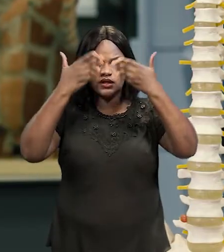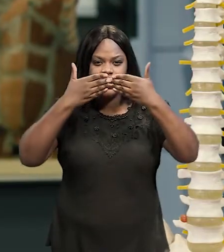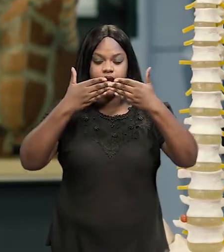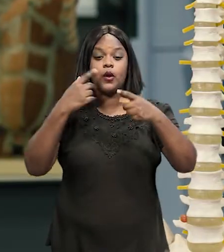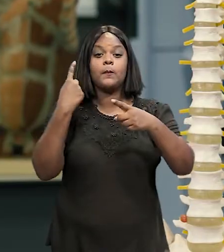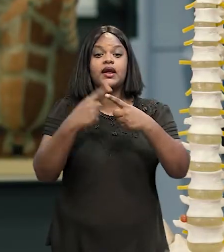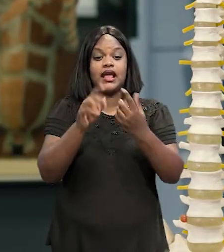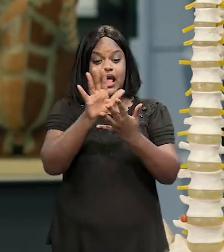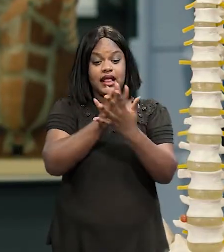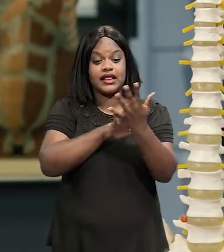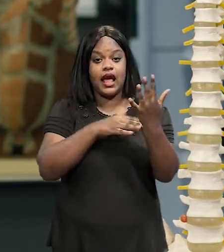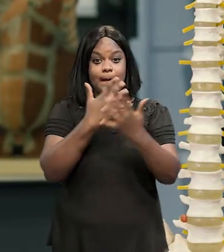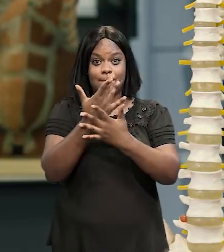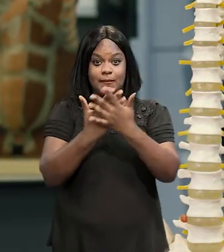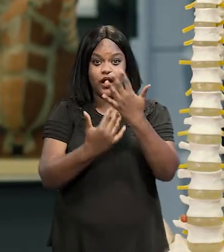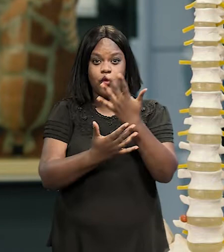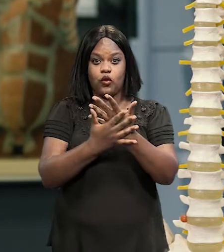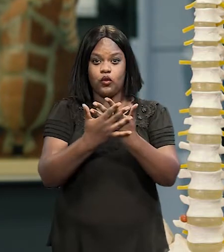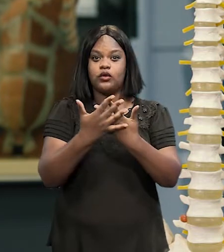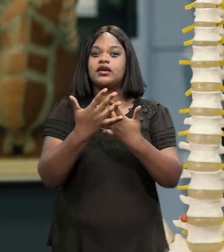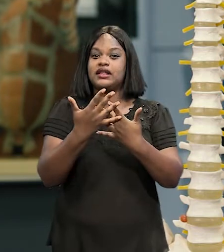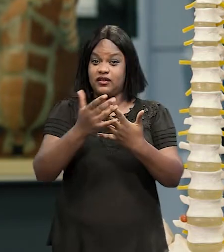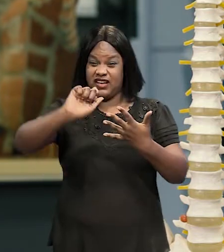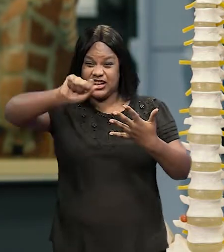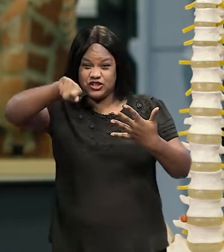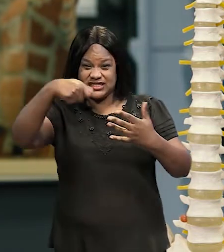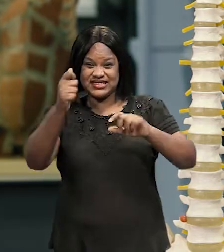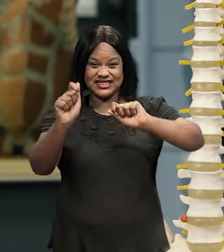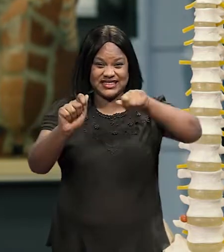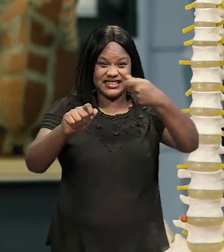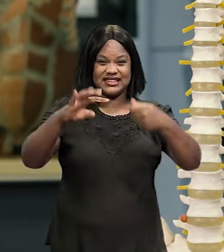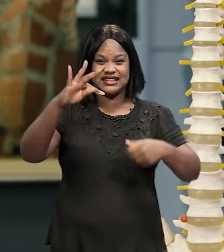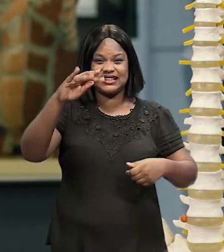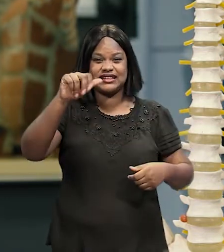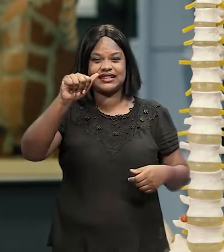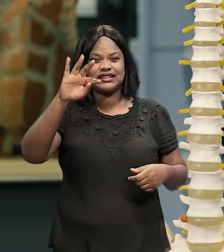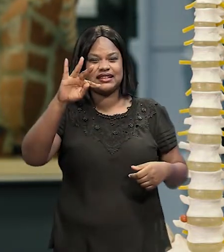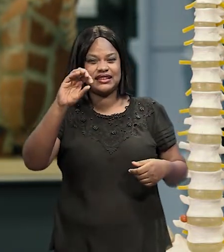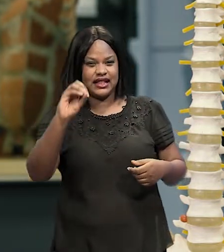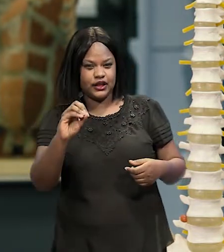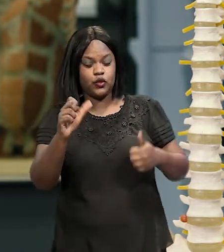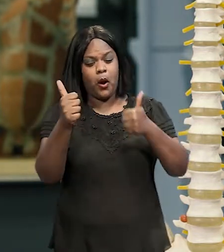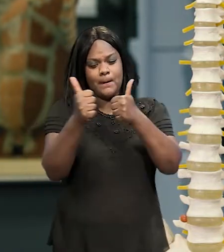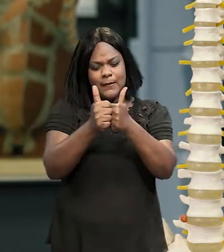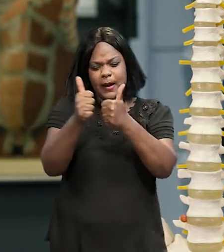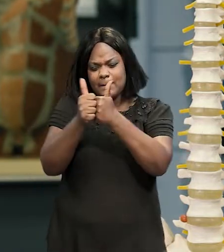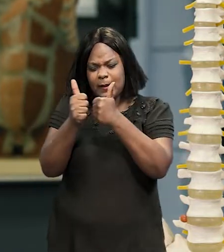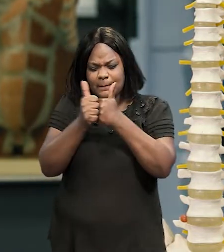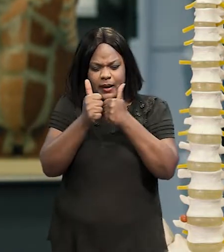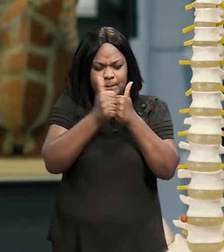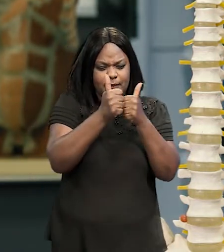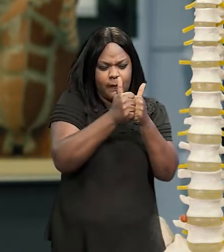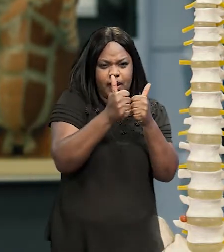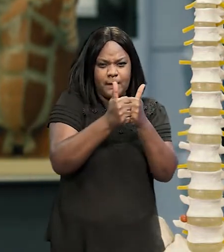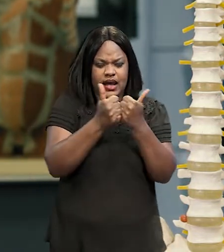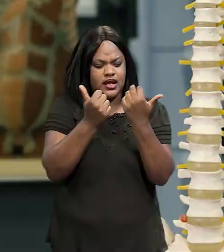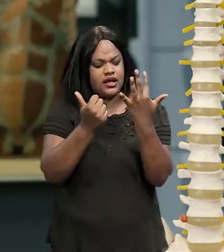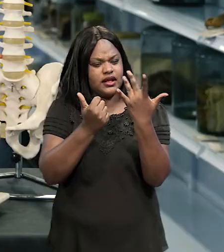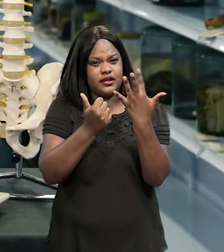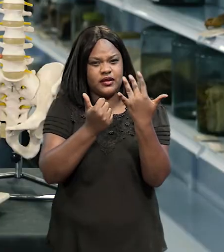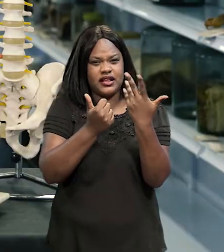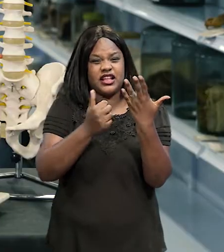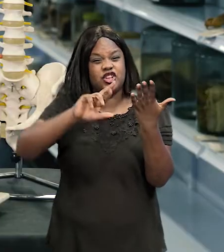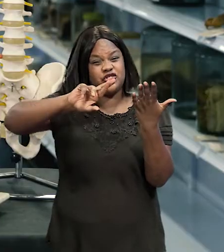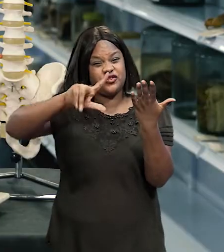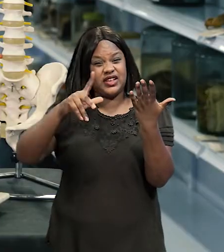nós temos uma quantidade muito grande de receptores de tato e eles ficam muito próximos uns dos outros, o que é diferente, por exemplo,